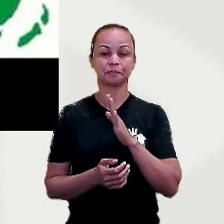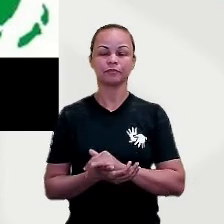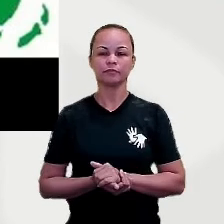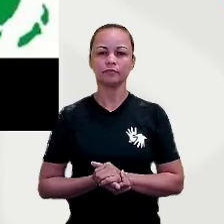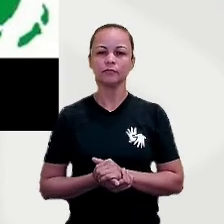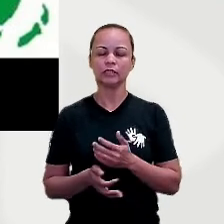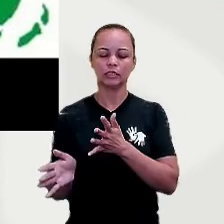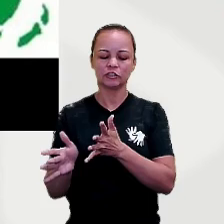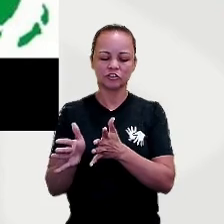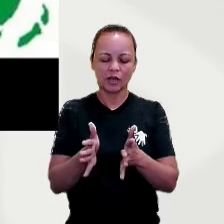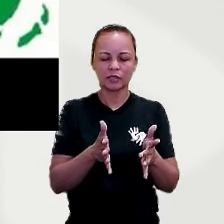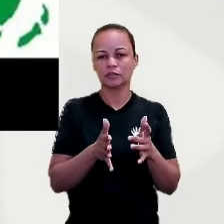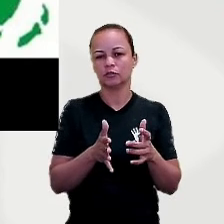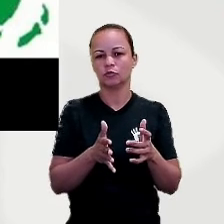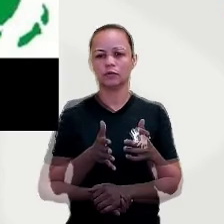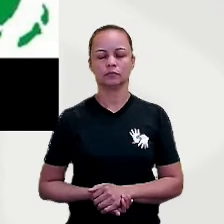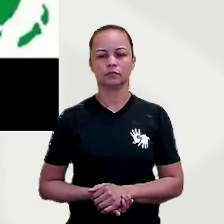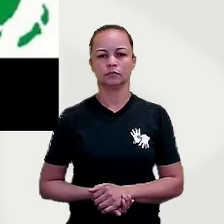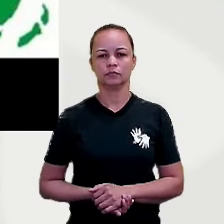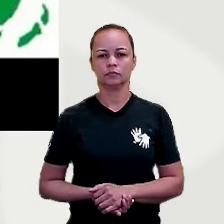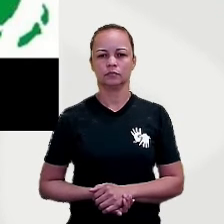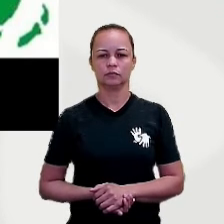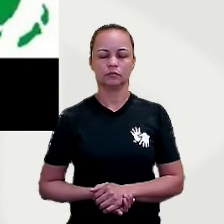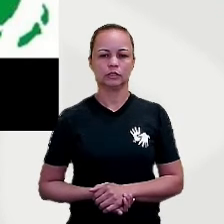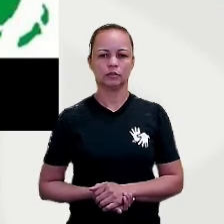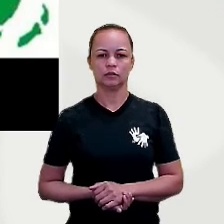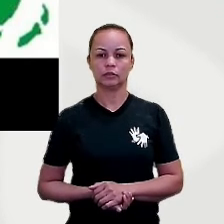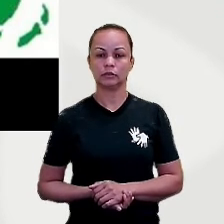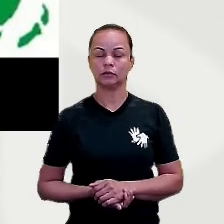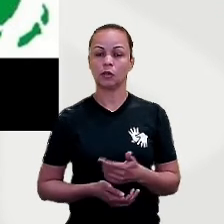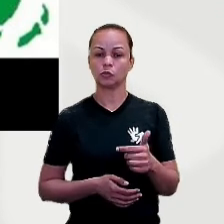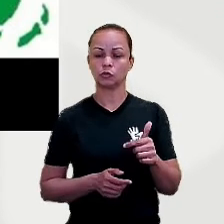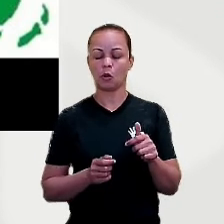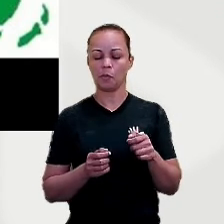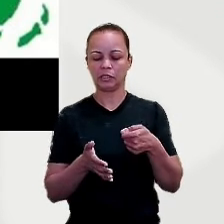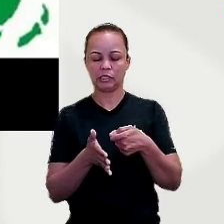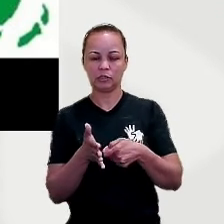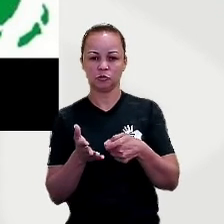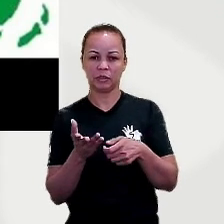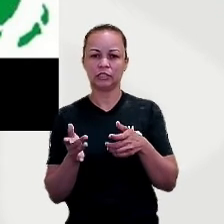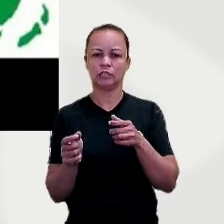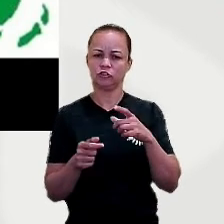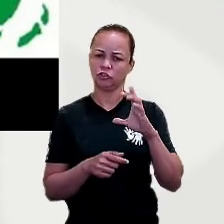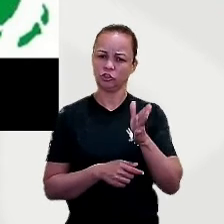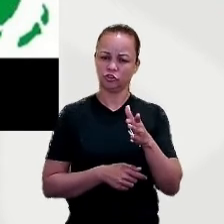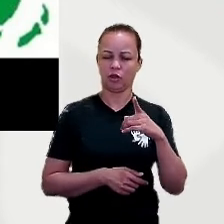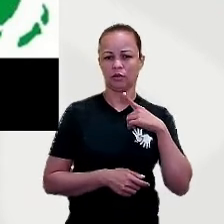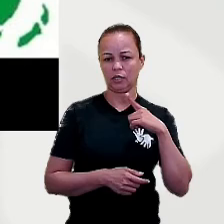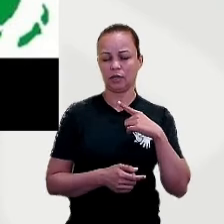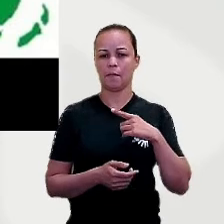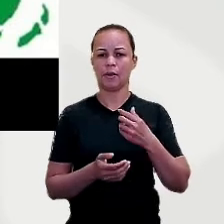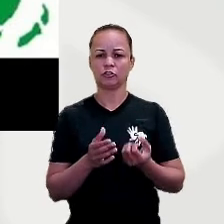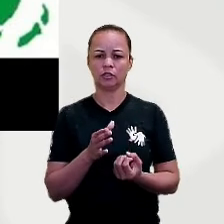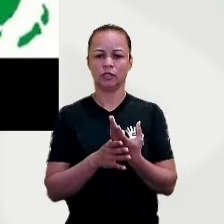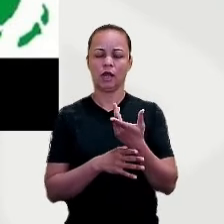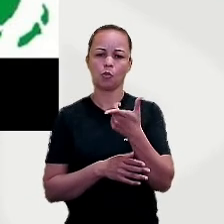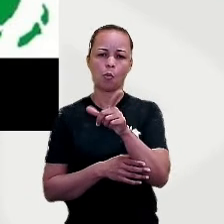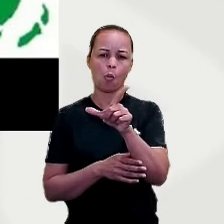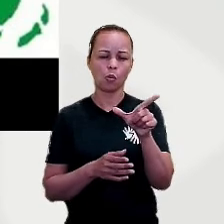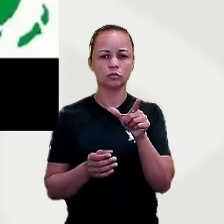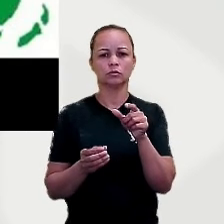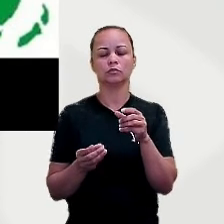a situação mais favorável para o Brasil. Não só mantendo aquelas medidas que já tinham, mas criando novas medidas que